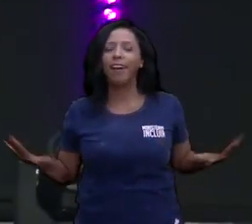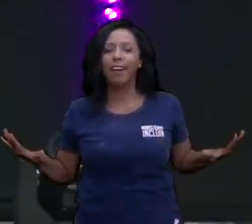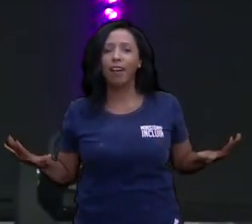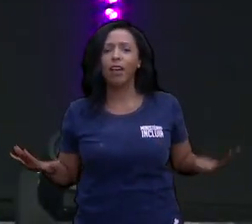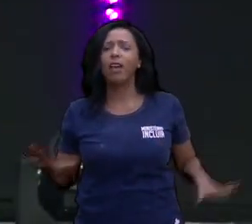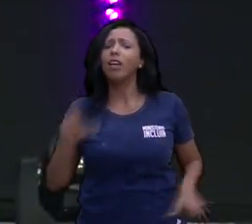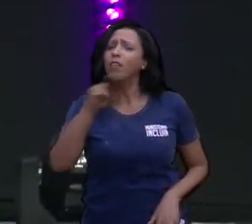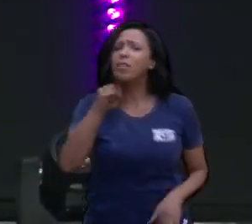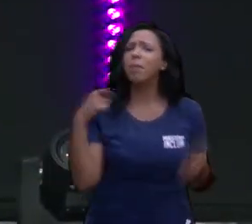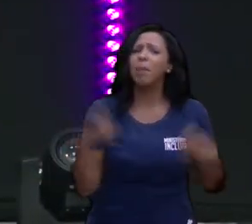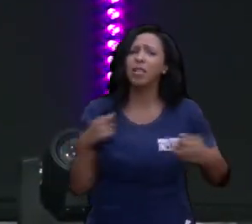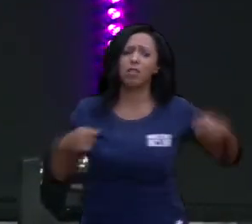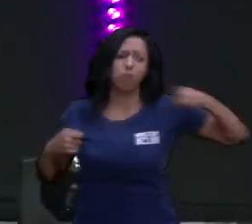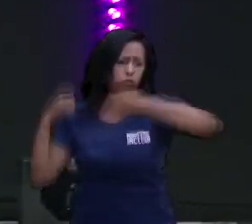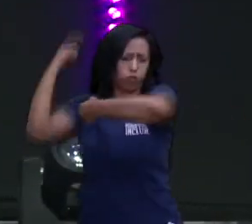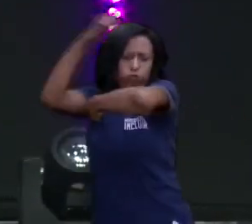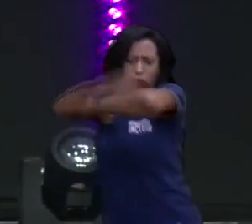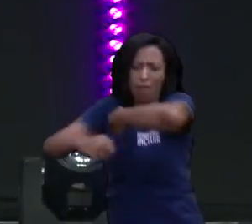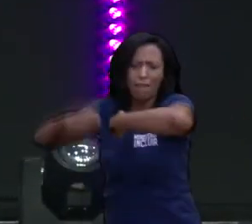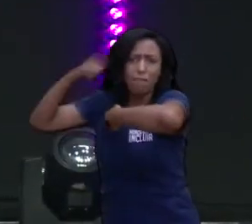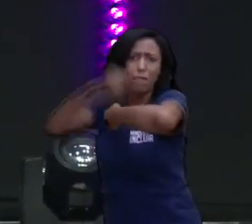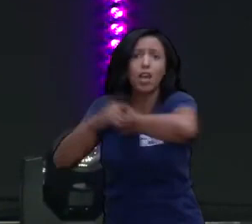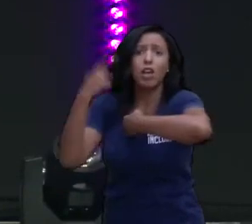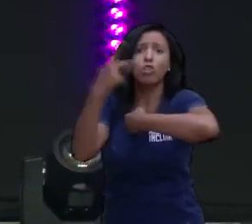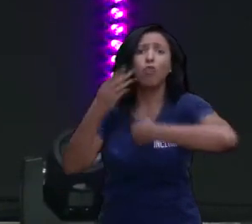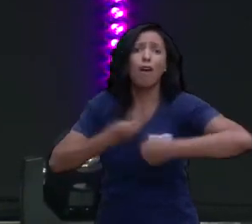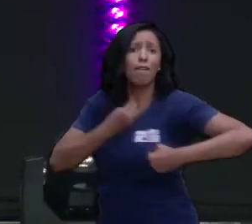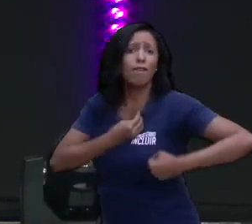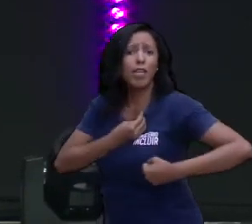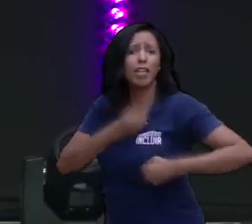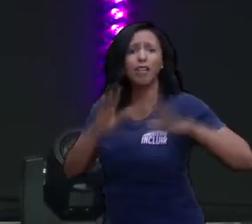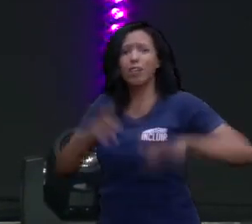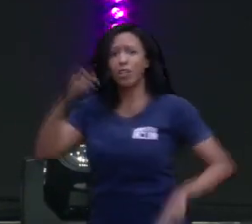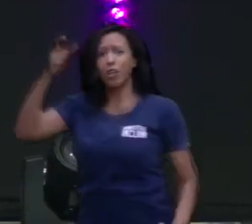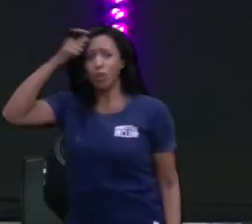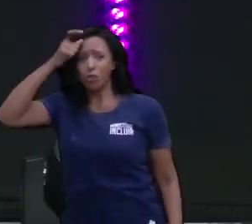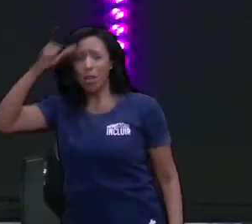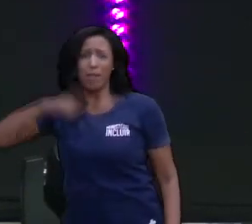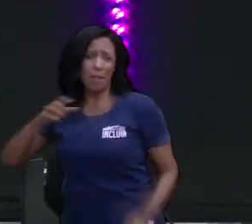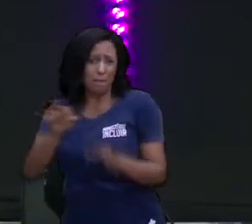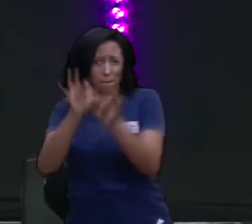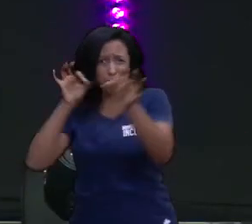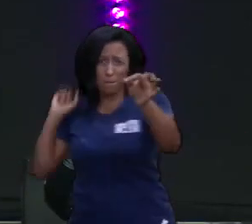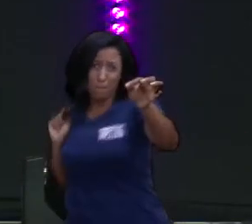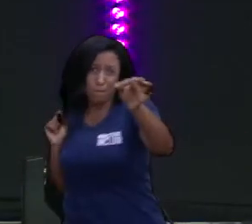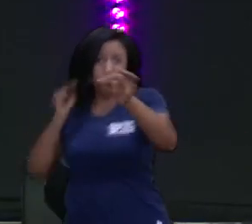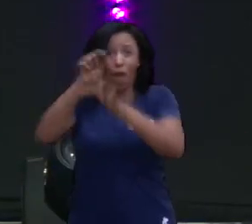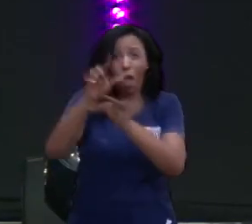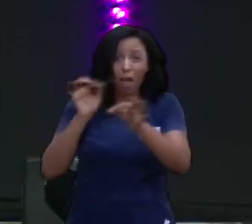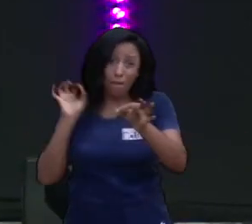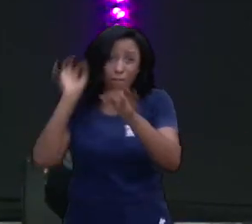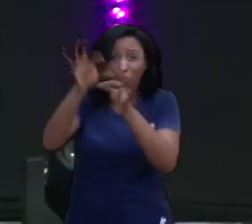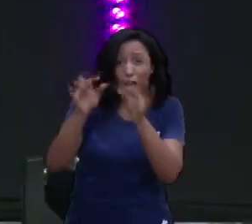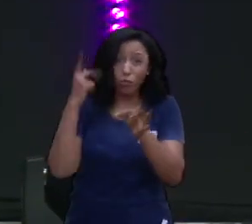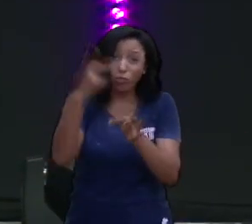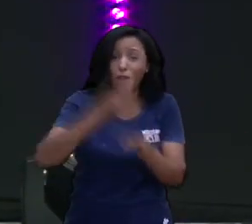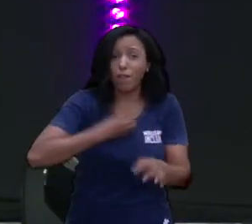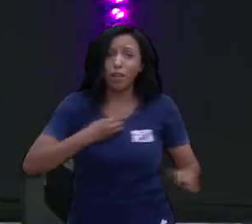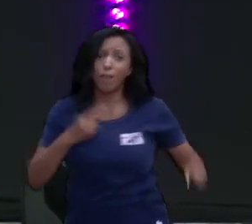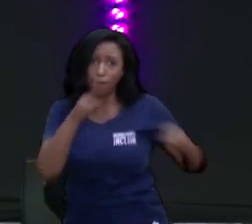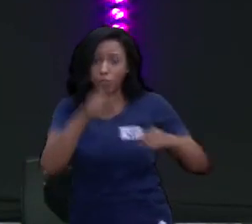sua vida tentando tirar sua fé tentando tirar sua comunhão com seus irmãos ele fala olha use o capacete